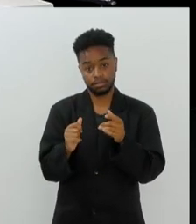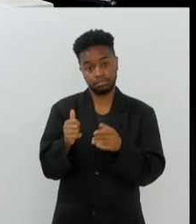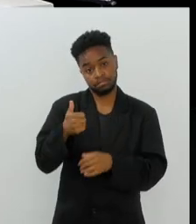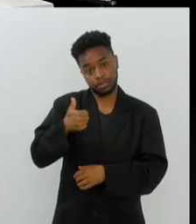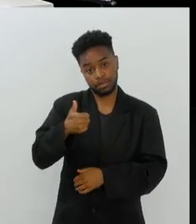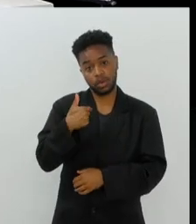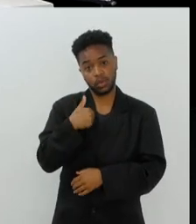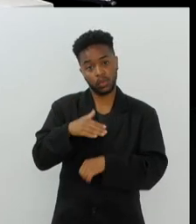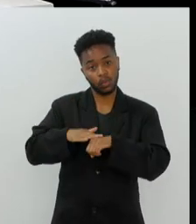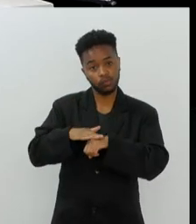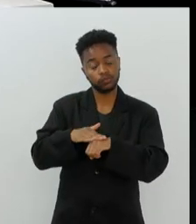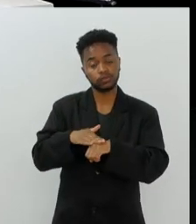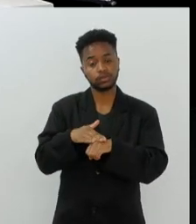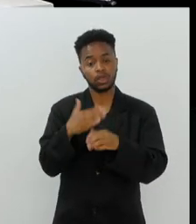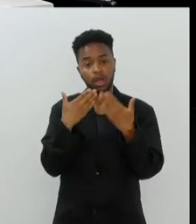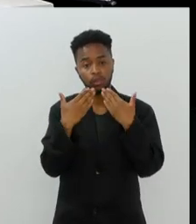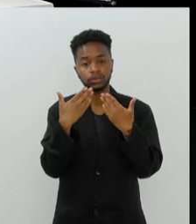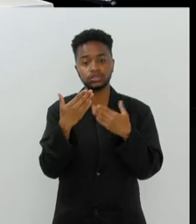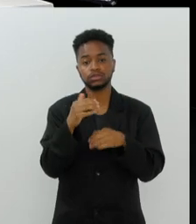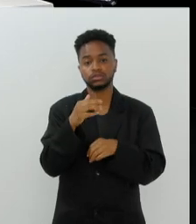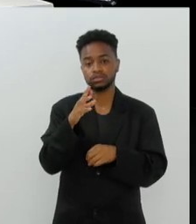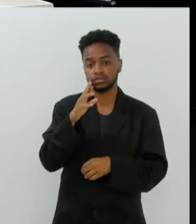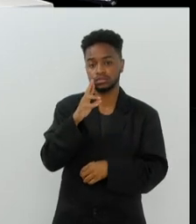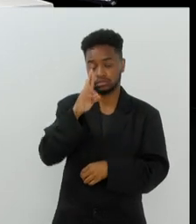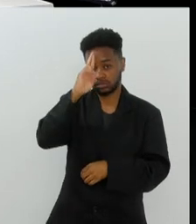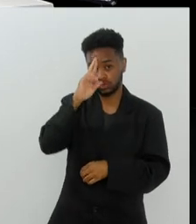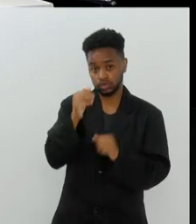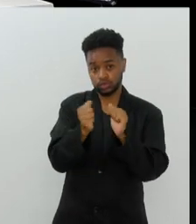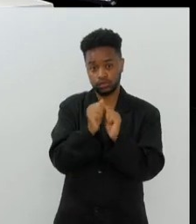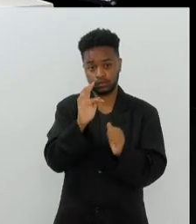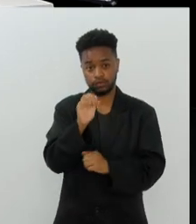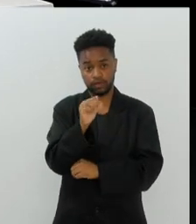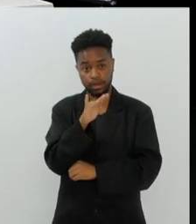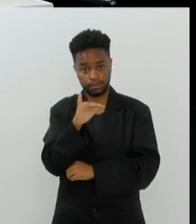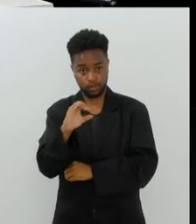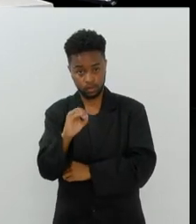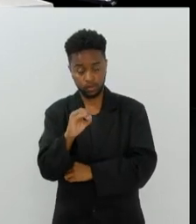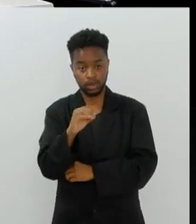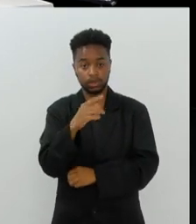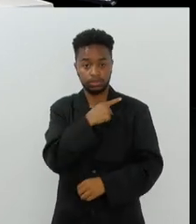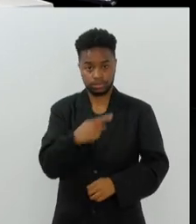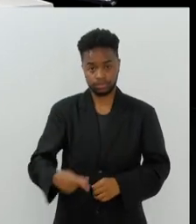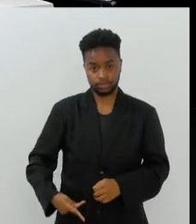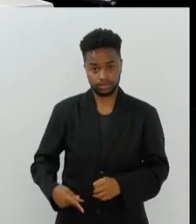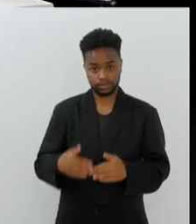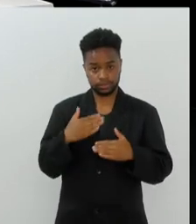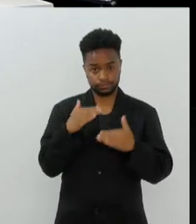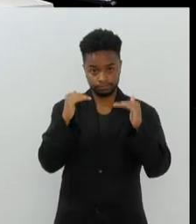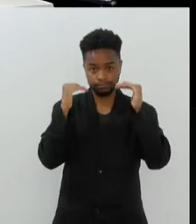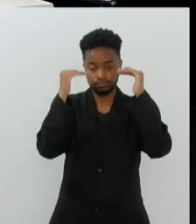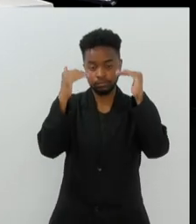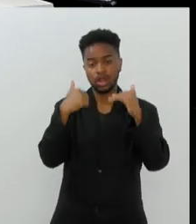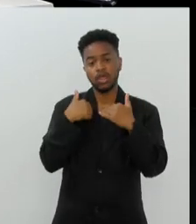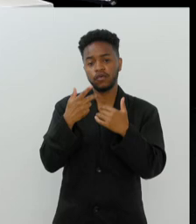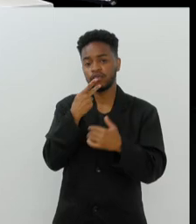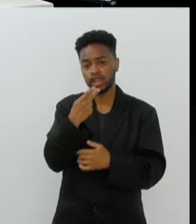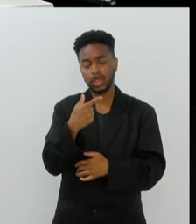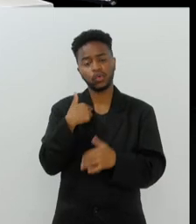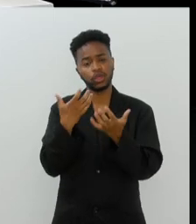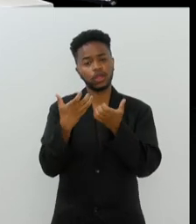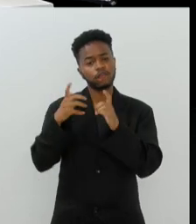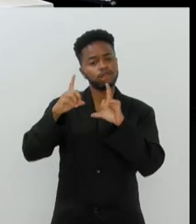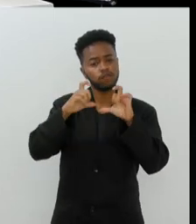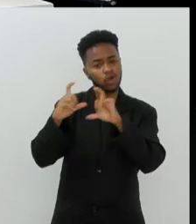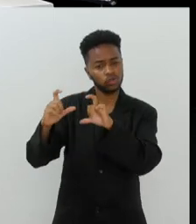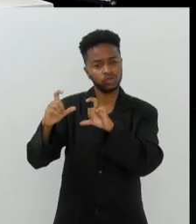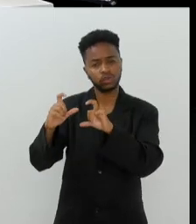Primeiro eu fui almoçar com algumas vezes com o Fábio, que é o nosso presidente de honra. Uhum. E aí eu falei, eu quero ir lá fazer as fotos de